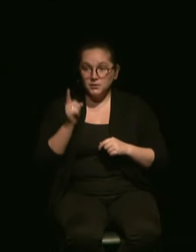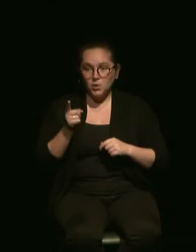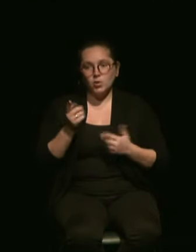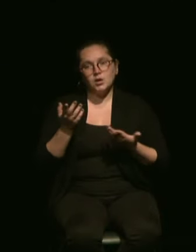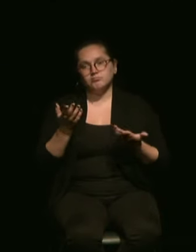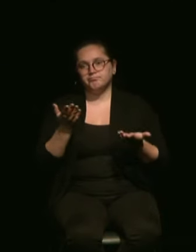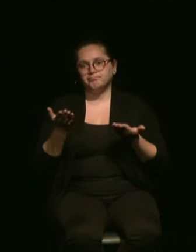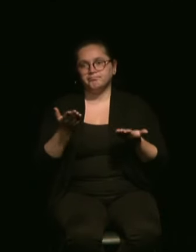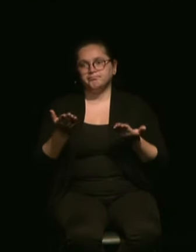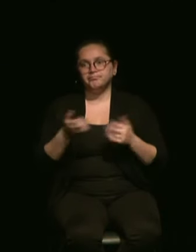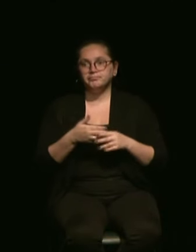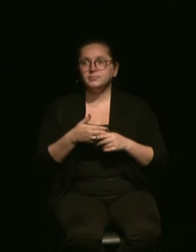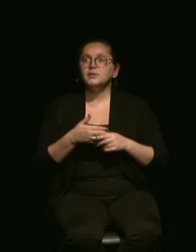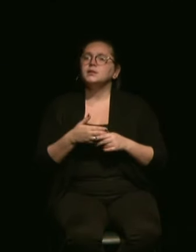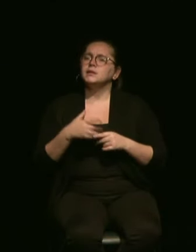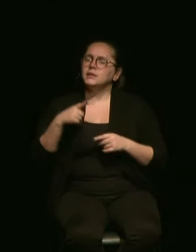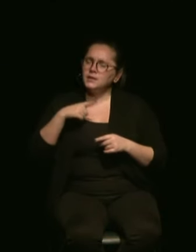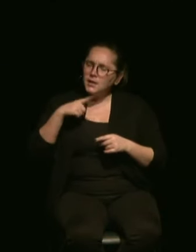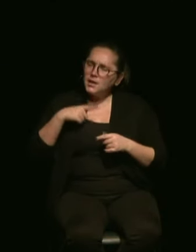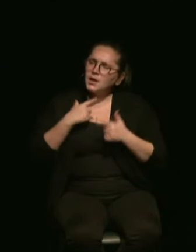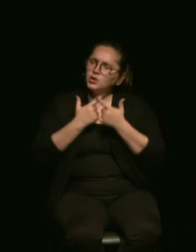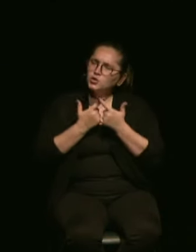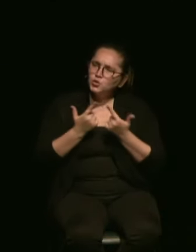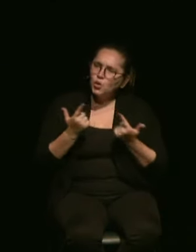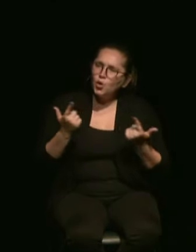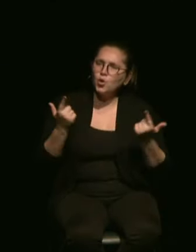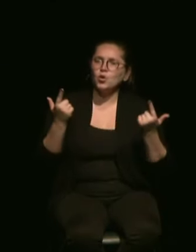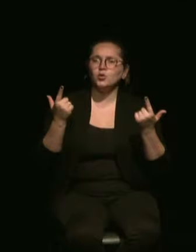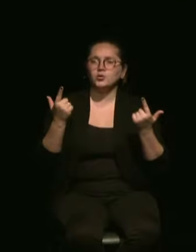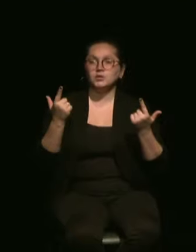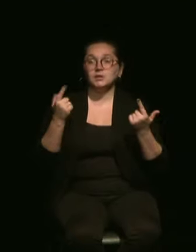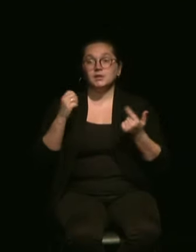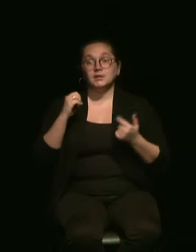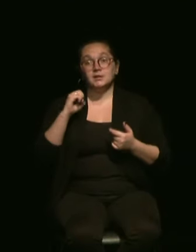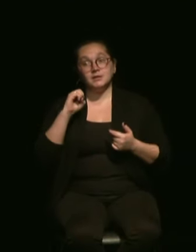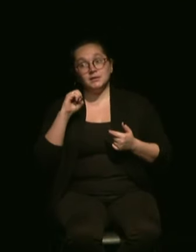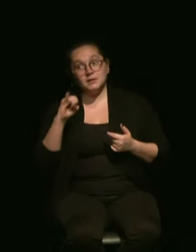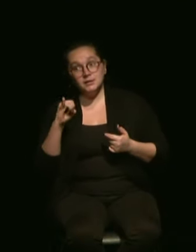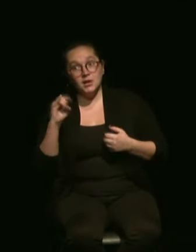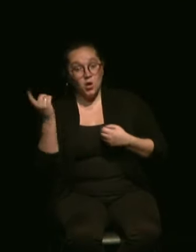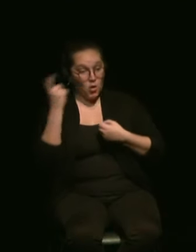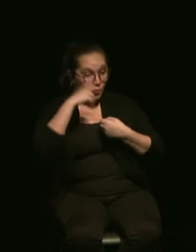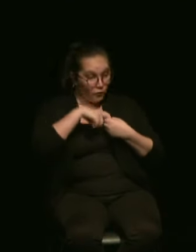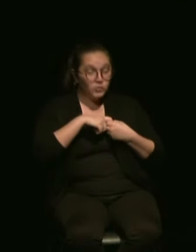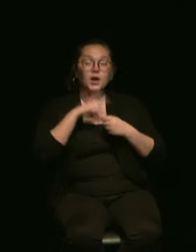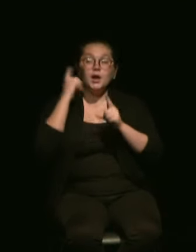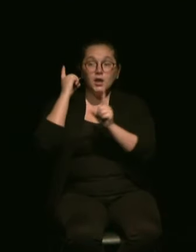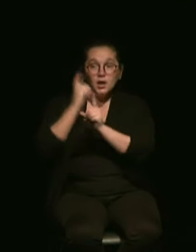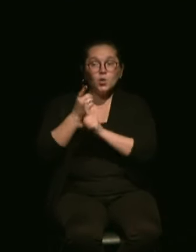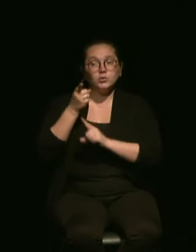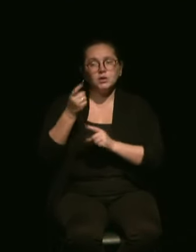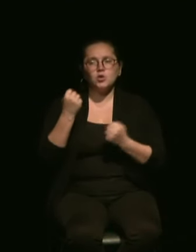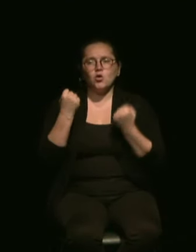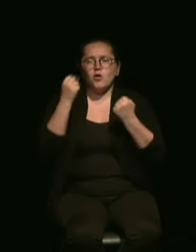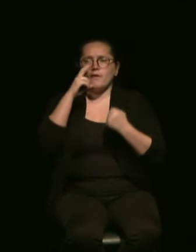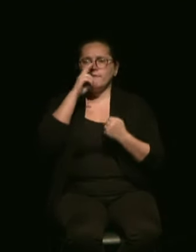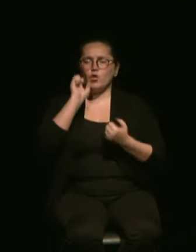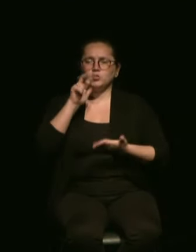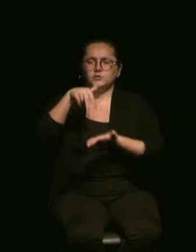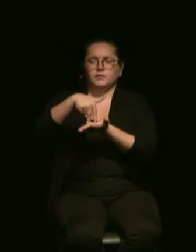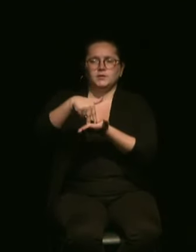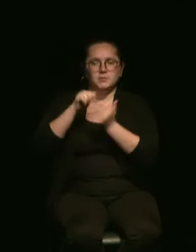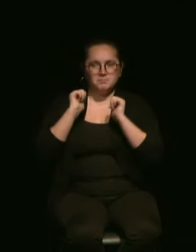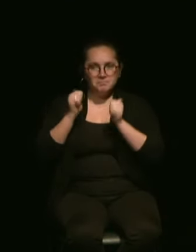senhora tenha boa sorte daqui a um ano, se a gente voltar. Tá, espero encontrar a senhora viva e forte para mostrar um filme, tá bom? Tá